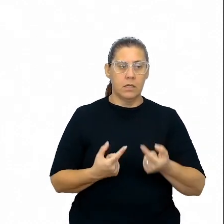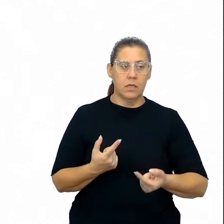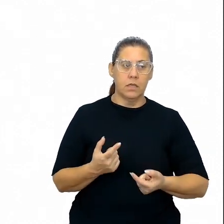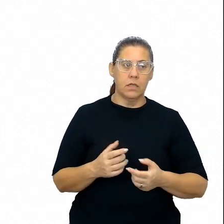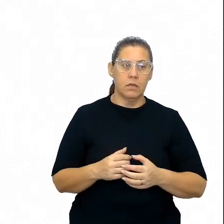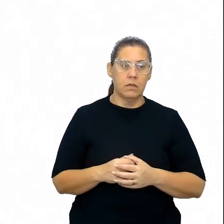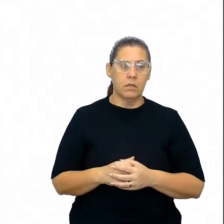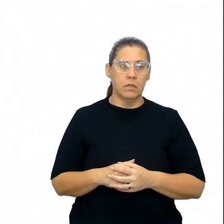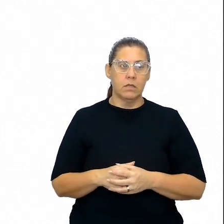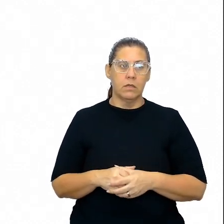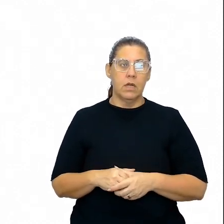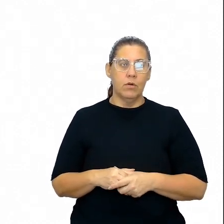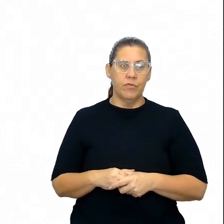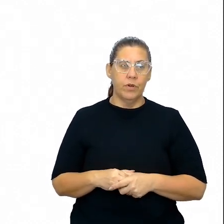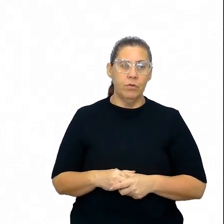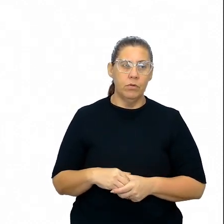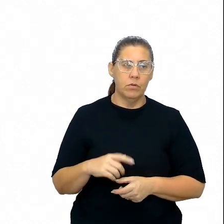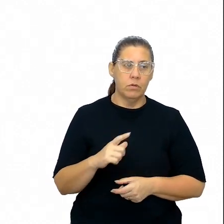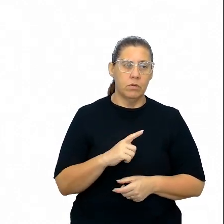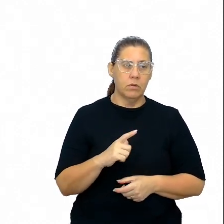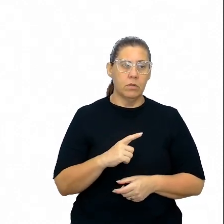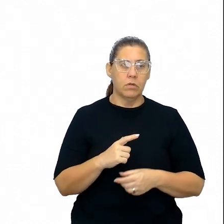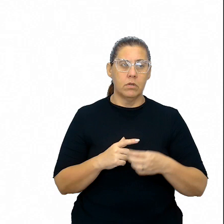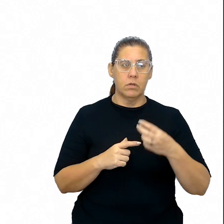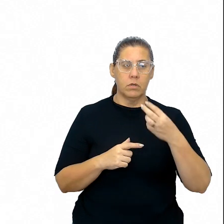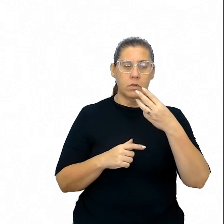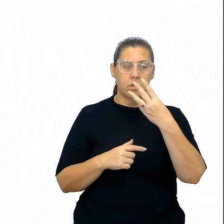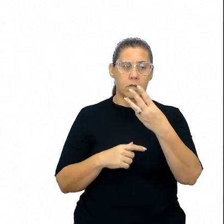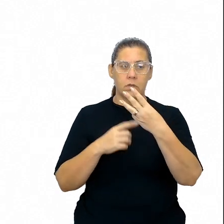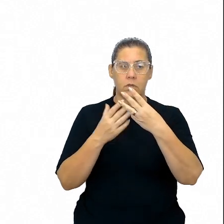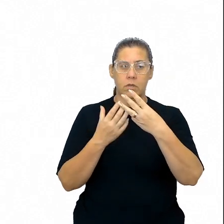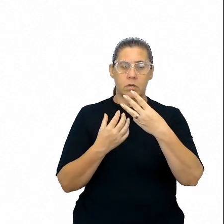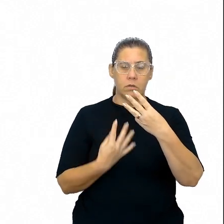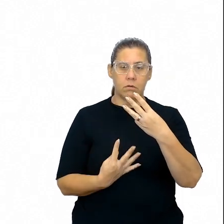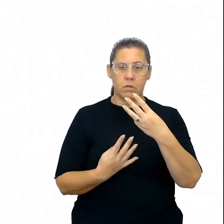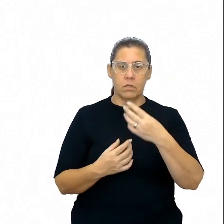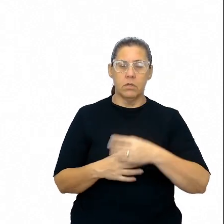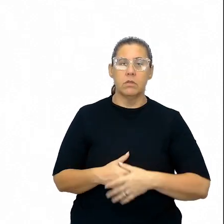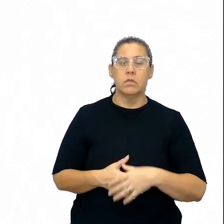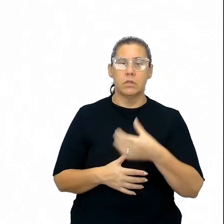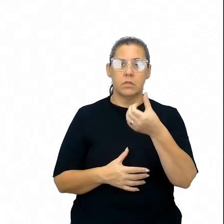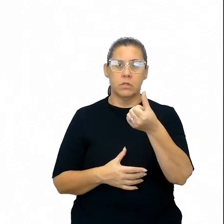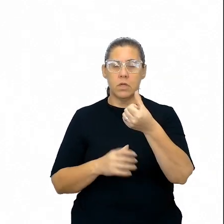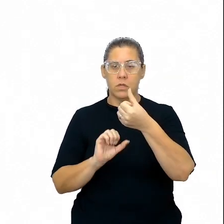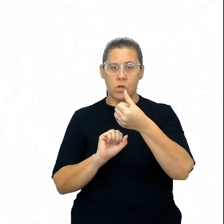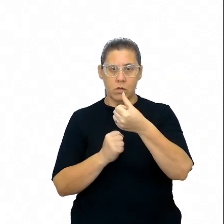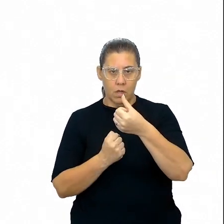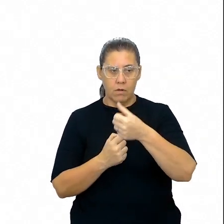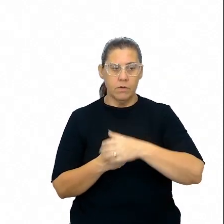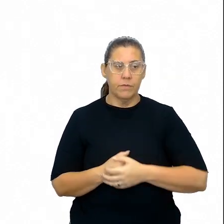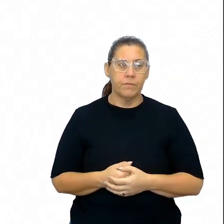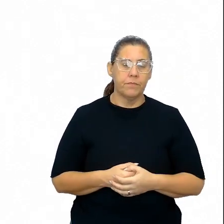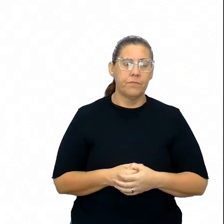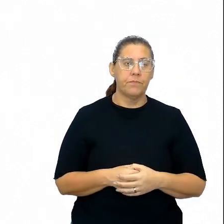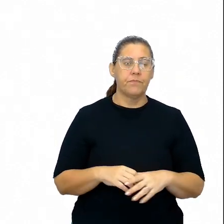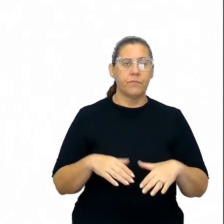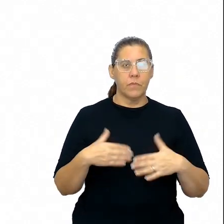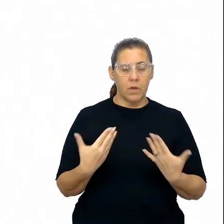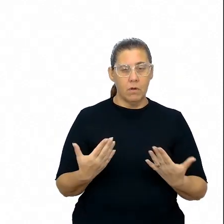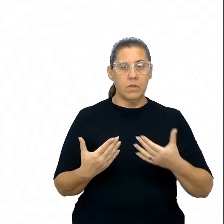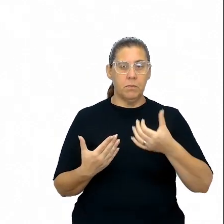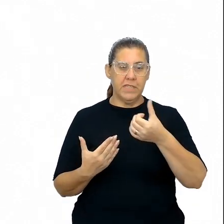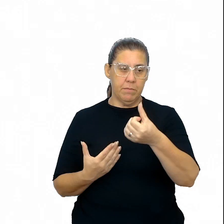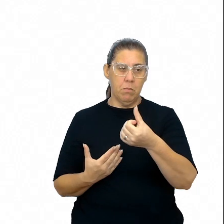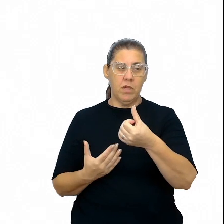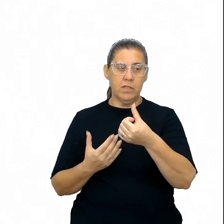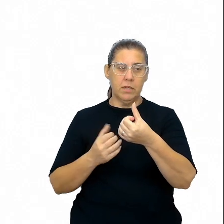minha fração equivalente, ou seja, 3/4 é equivalente a 6/8, e vou falar parte todo. Então, a parte são 6 de um